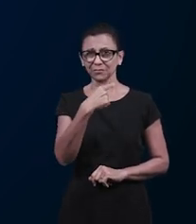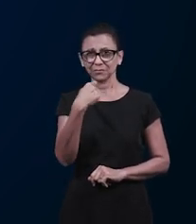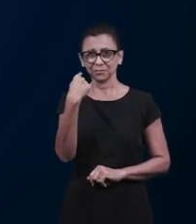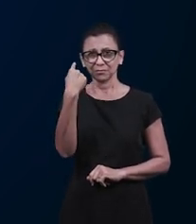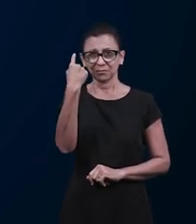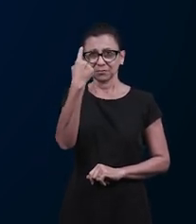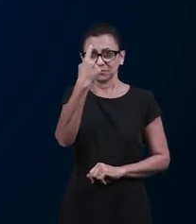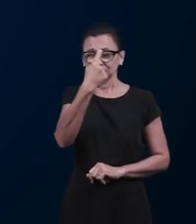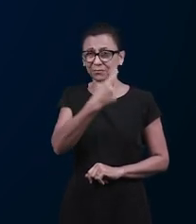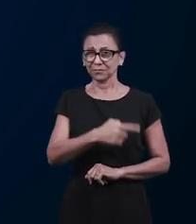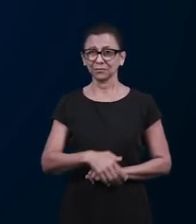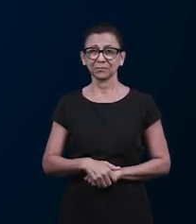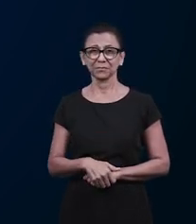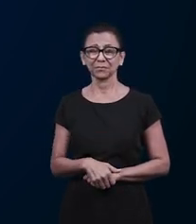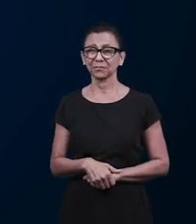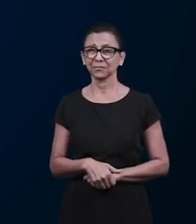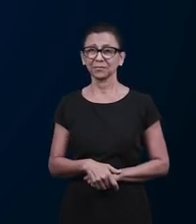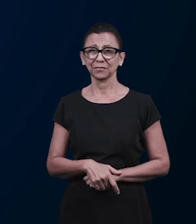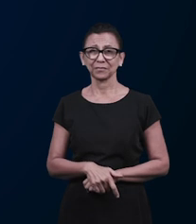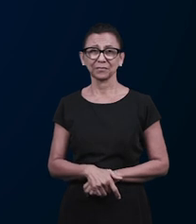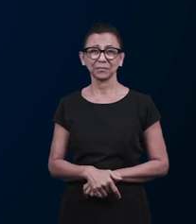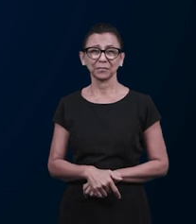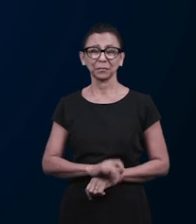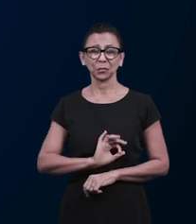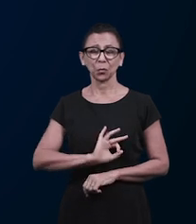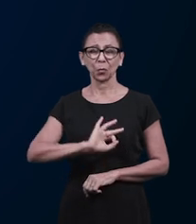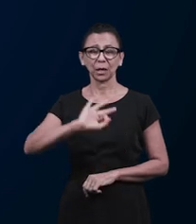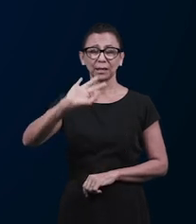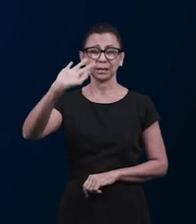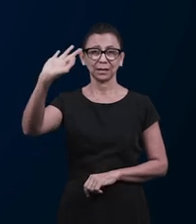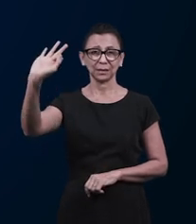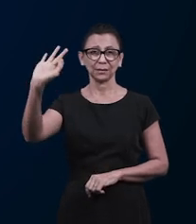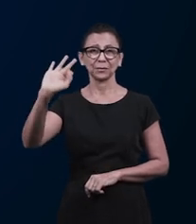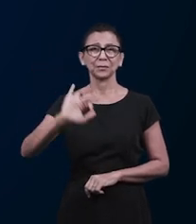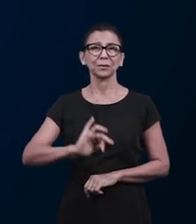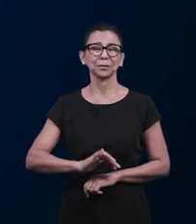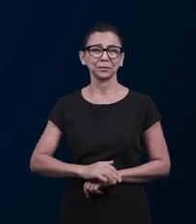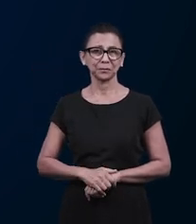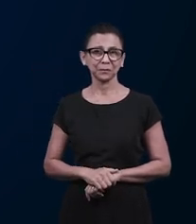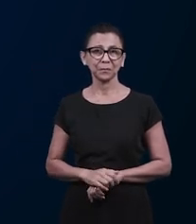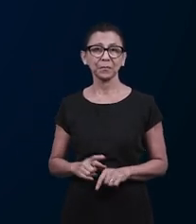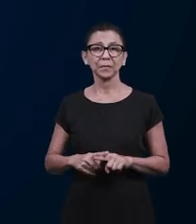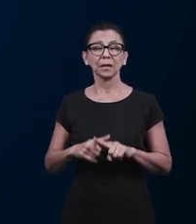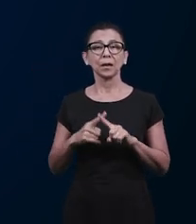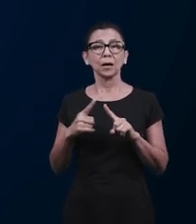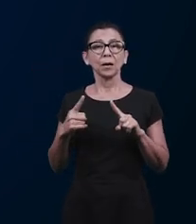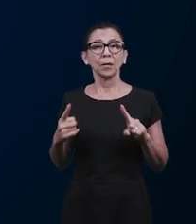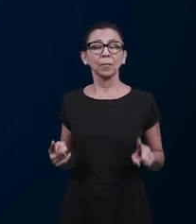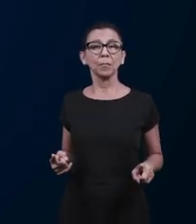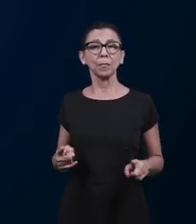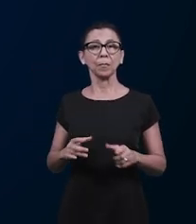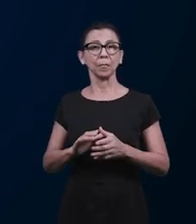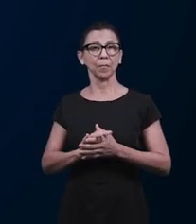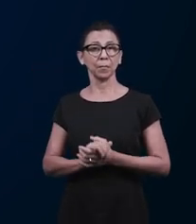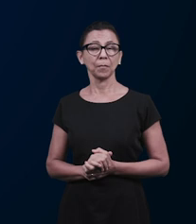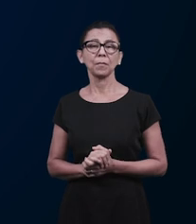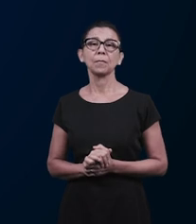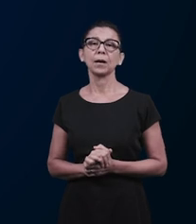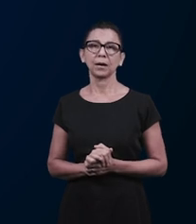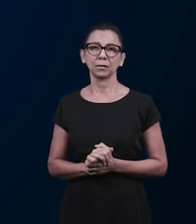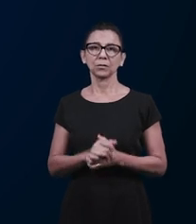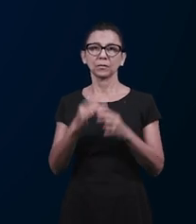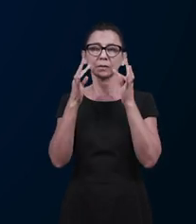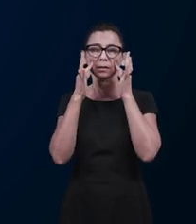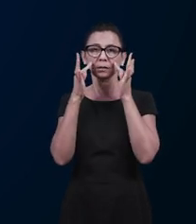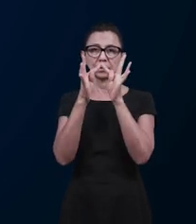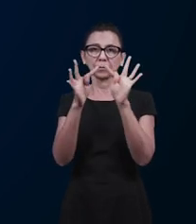que a dos outros filhos dos homens. Assim borrifará muitas nações, e os reis fecharão a